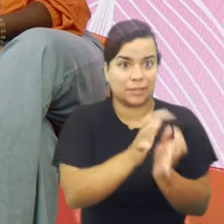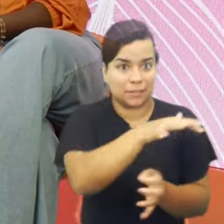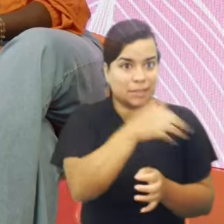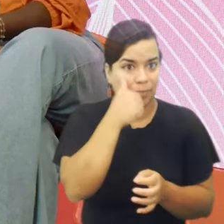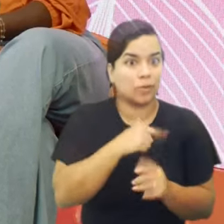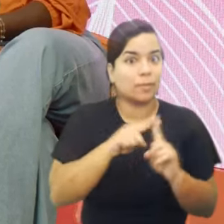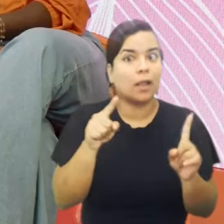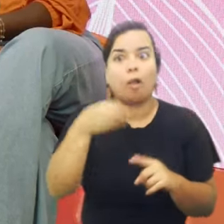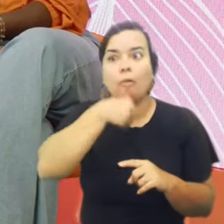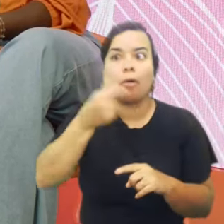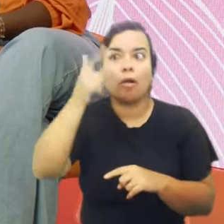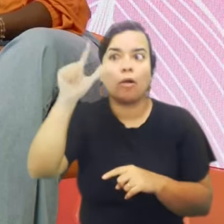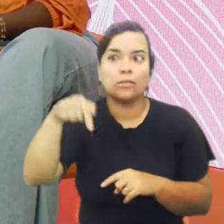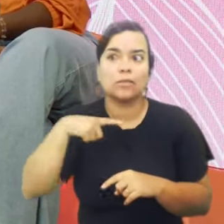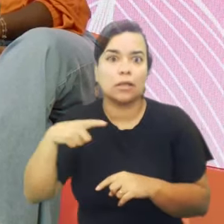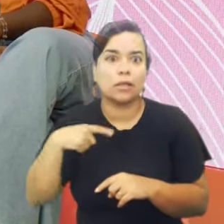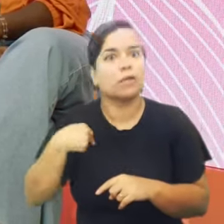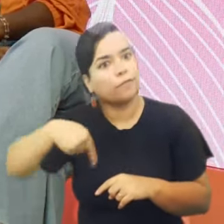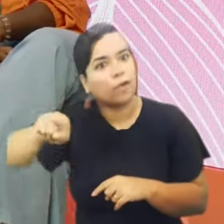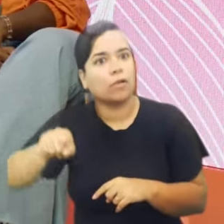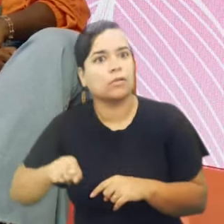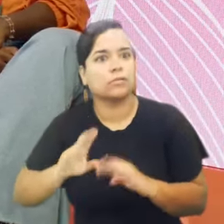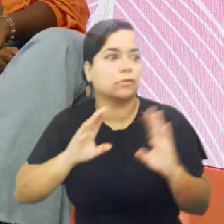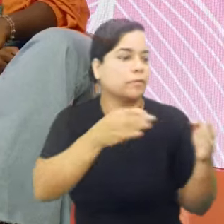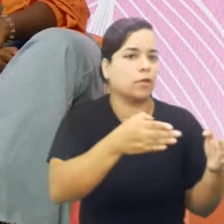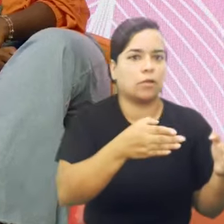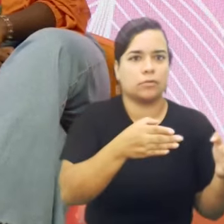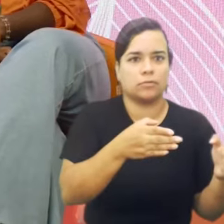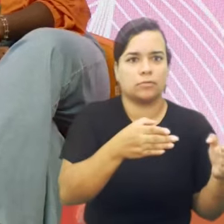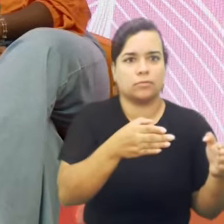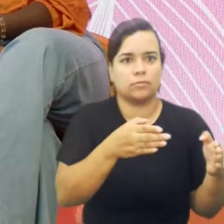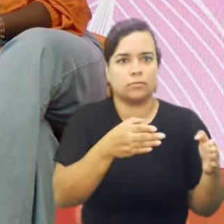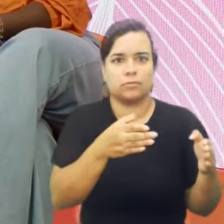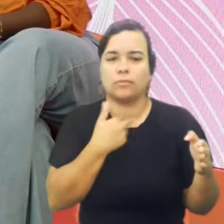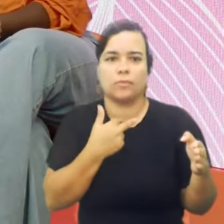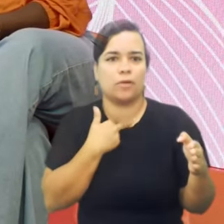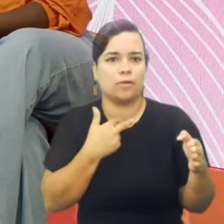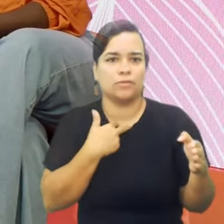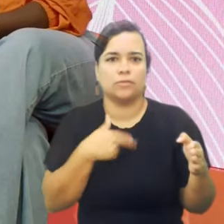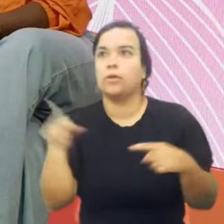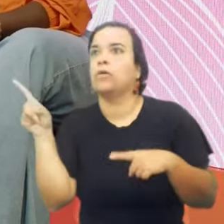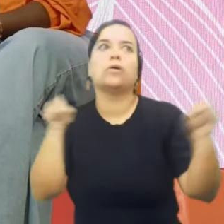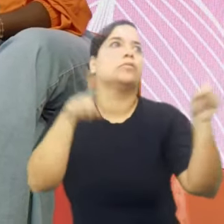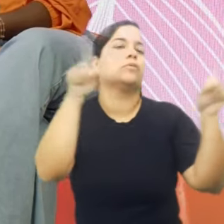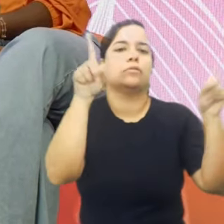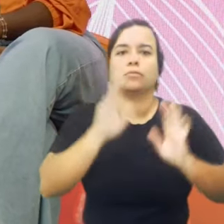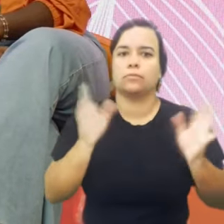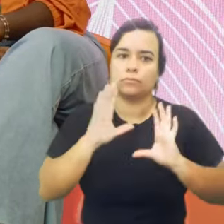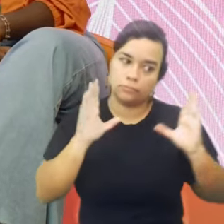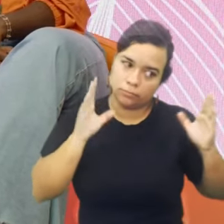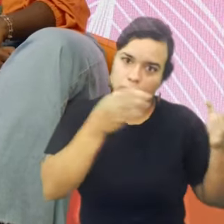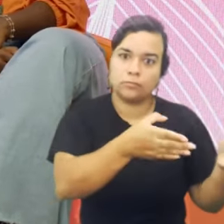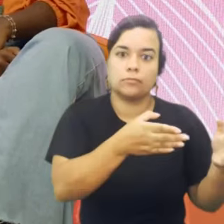mulher, mas surgiu uma oportunidade ali, eu vou. Não, calma. Se você não sai do foco, não pode sair do foco. Perfeito. É verdade, nossa, é muito fácil, inclusive, fugir da